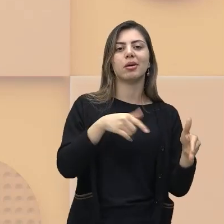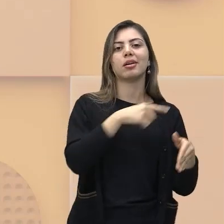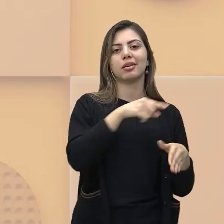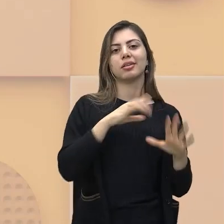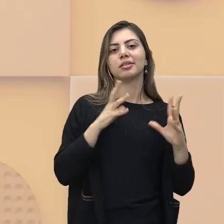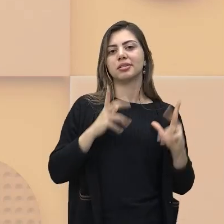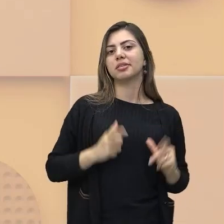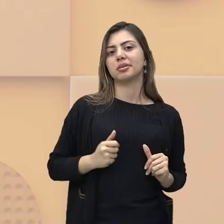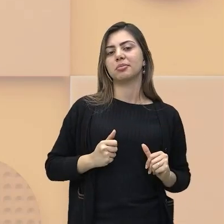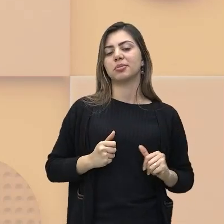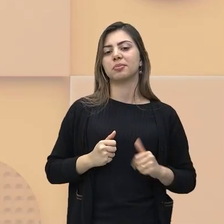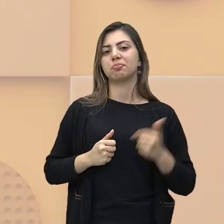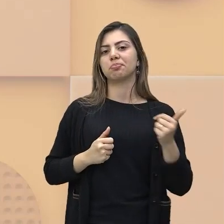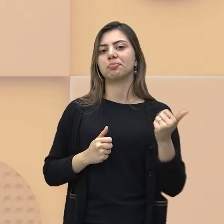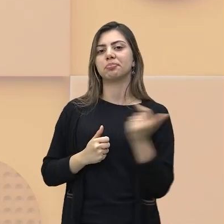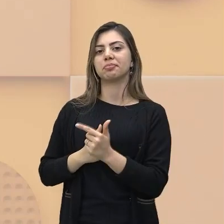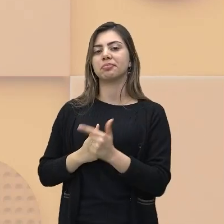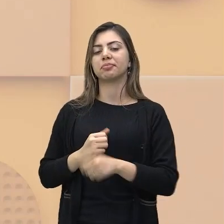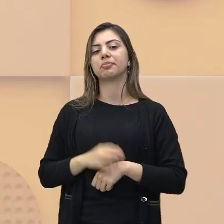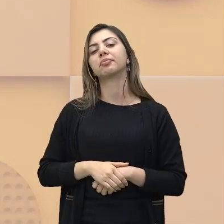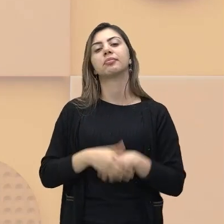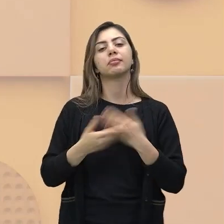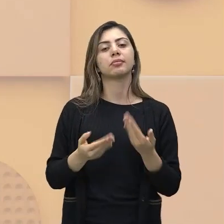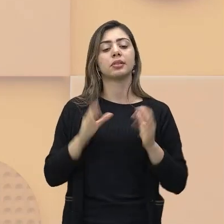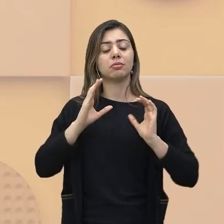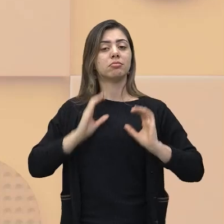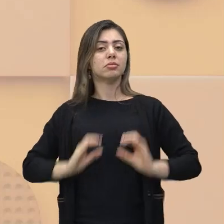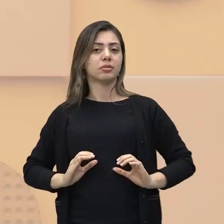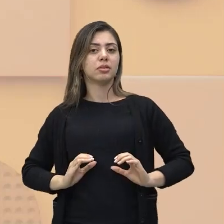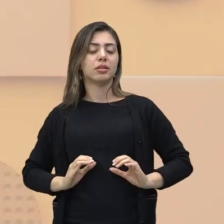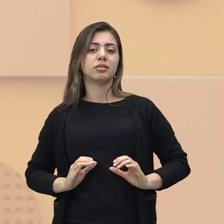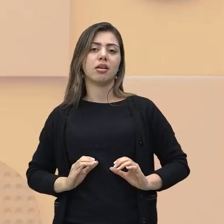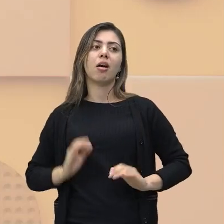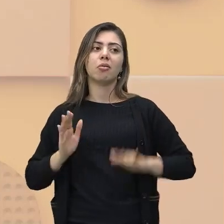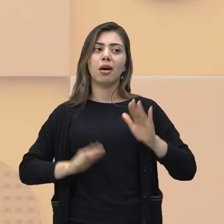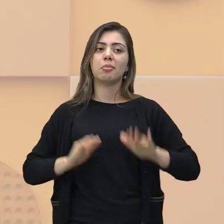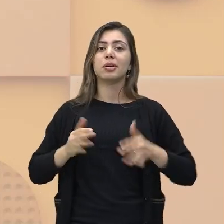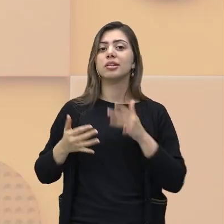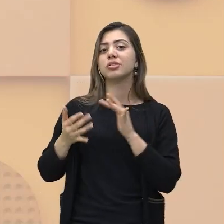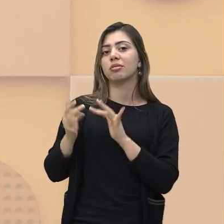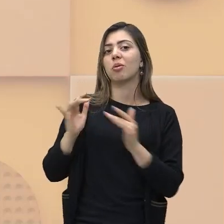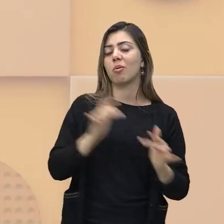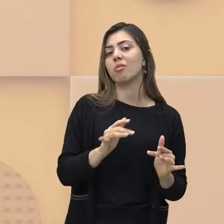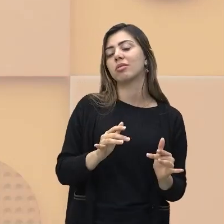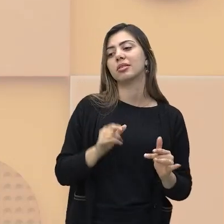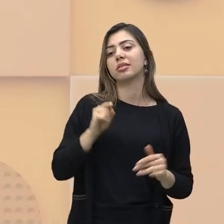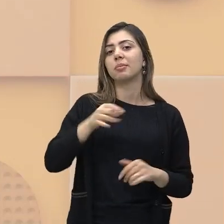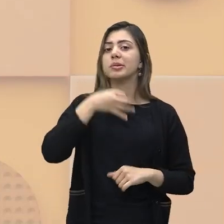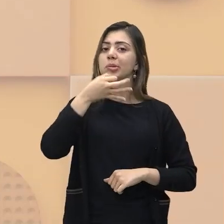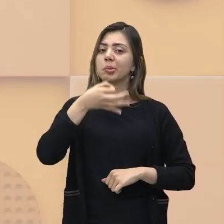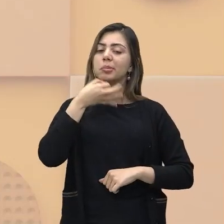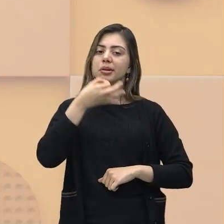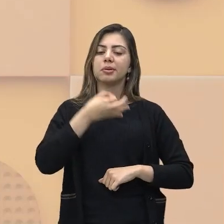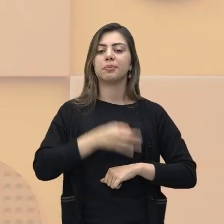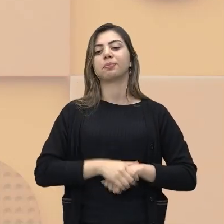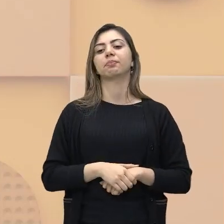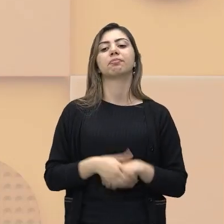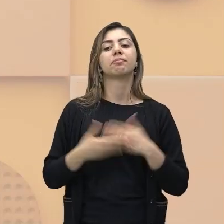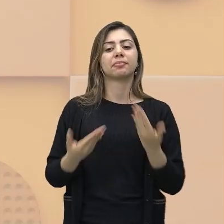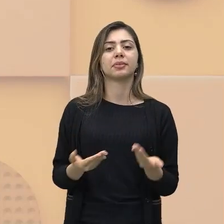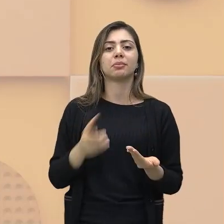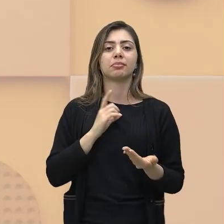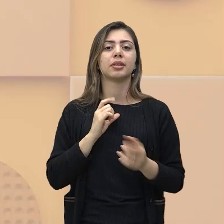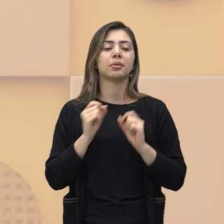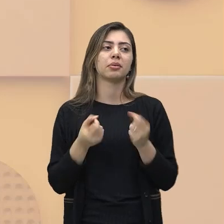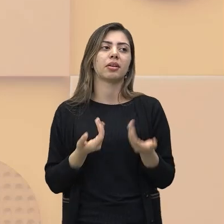que o colonizador. Então a questão da civilização depende muito do ponto de vista que você parte para ter termo X